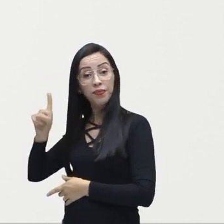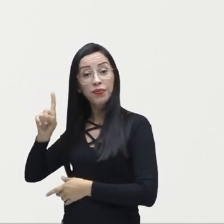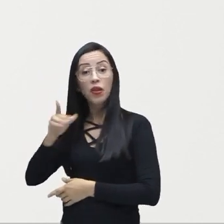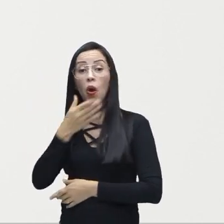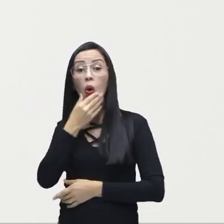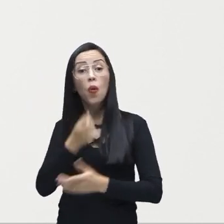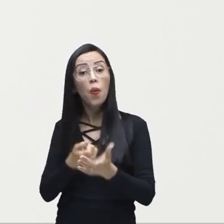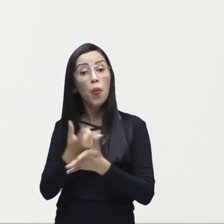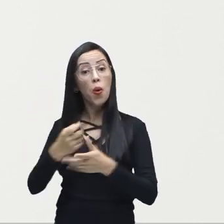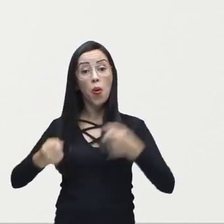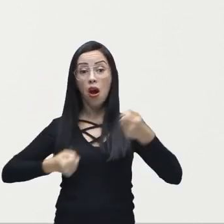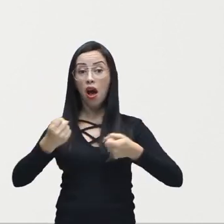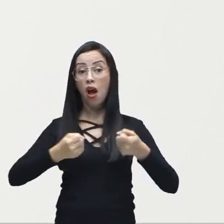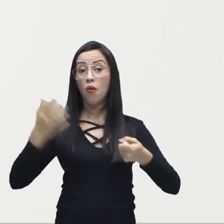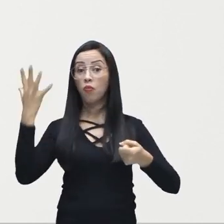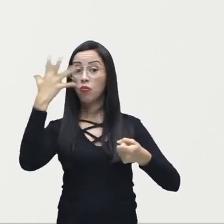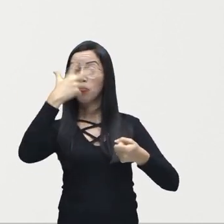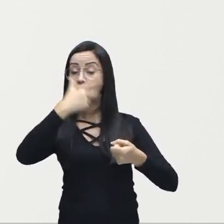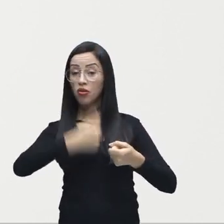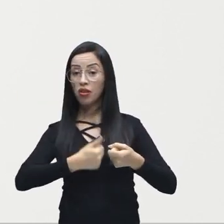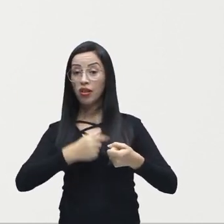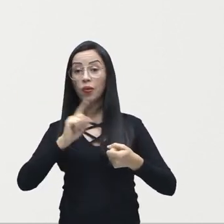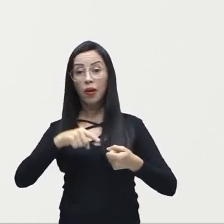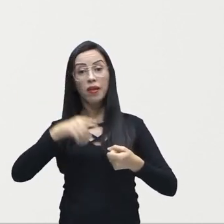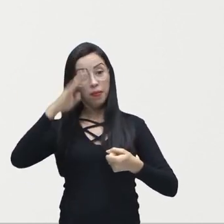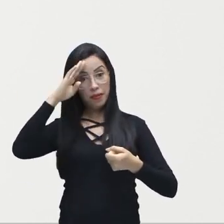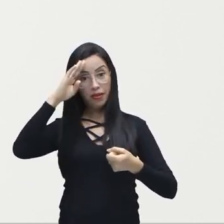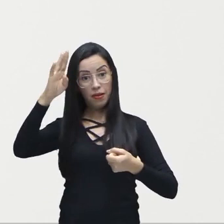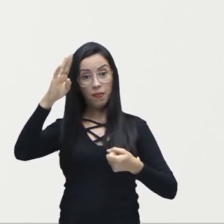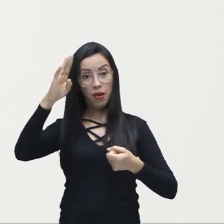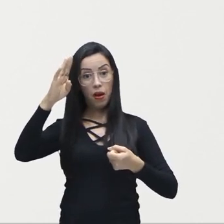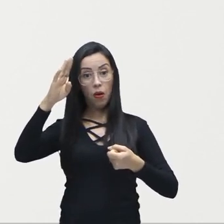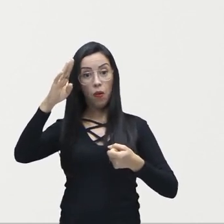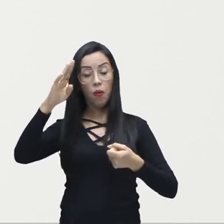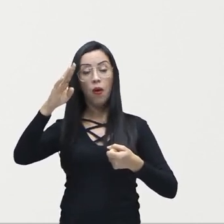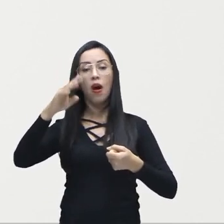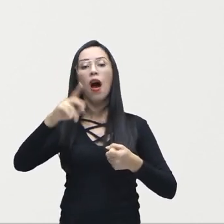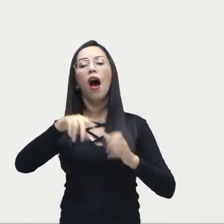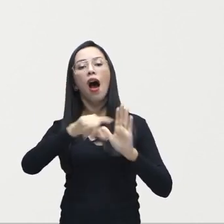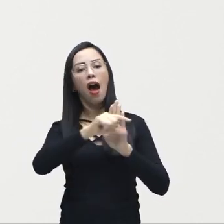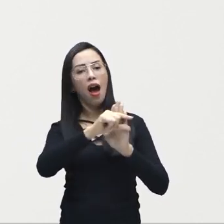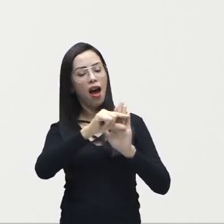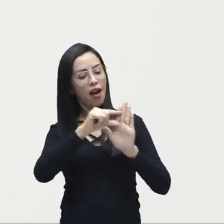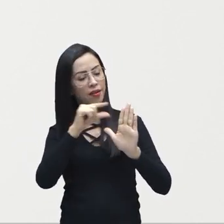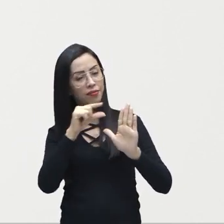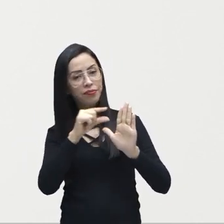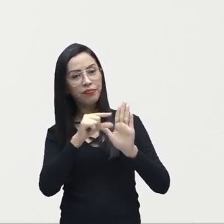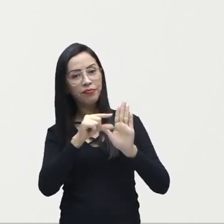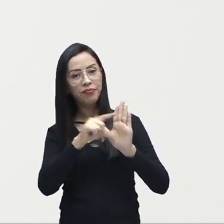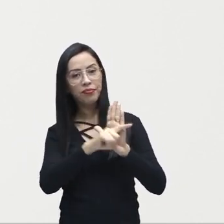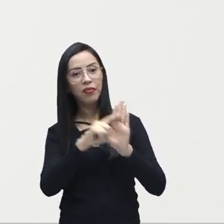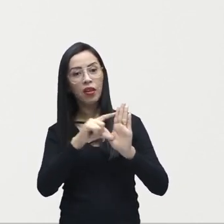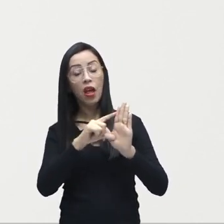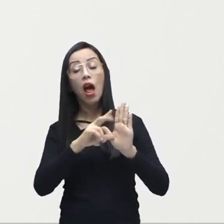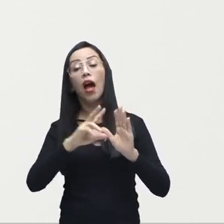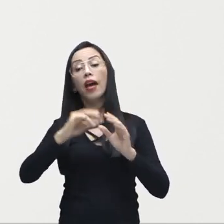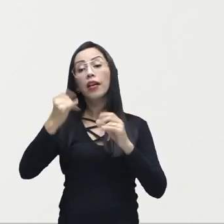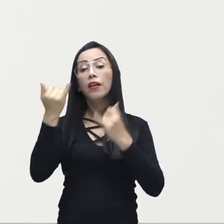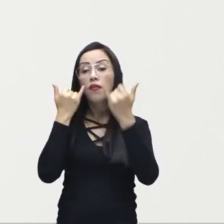bonito. Isso é o principal. O que vem depois? Todas as informações que vêm